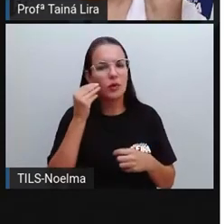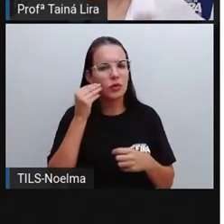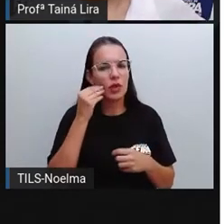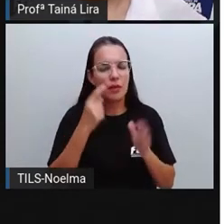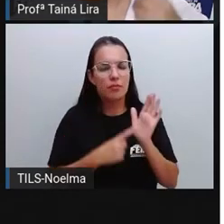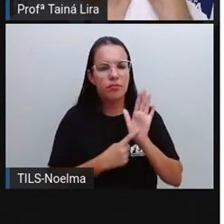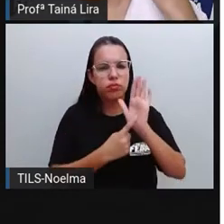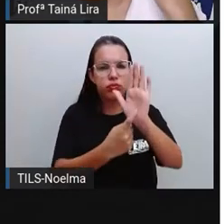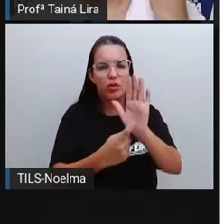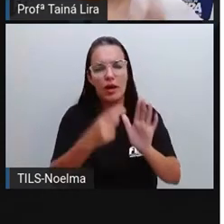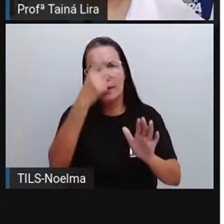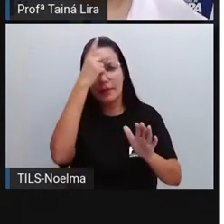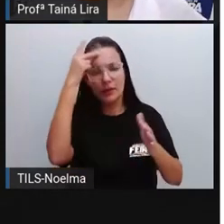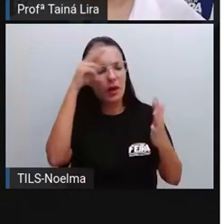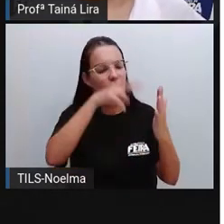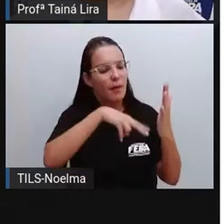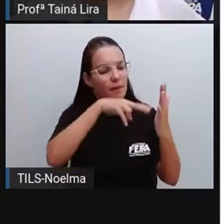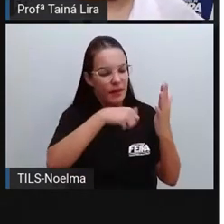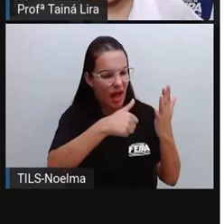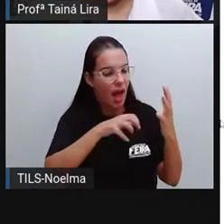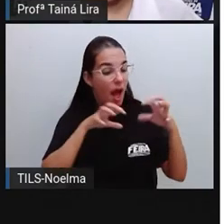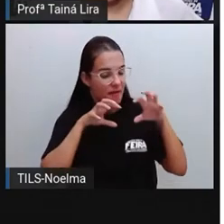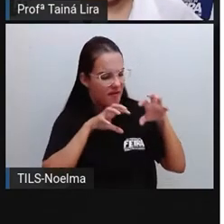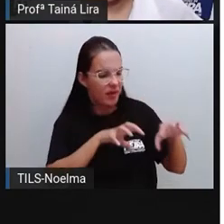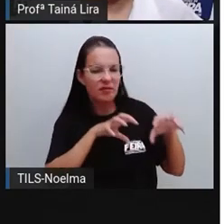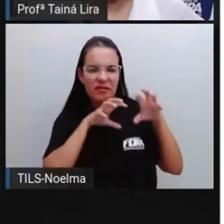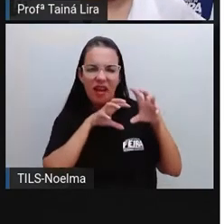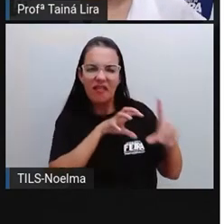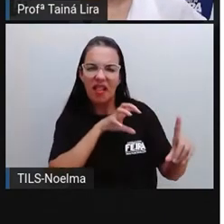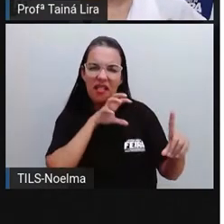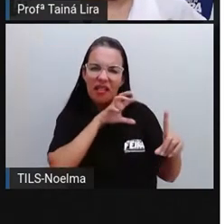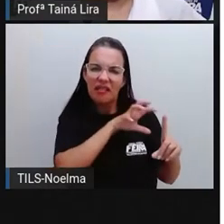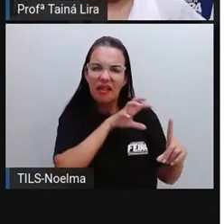o leitor, influenciar o leitor para que ele faça, ó,